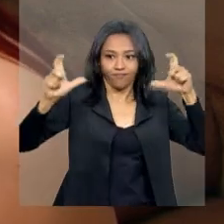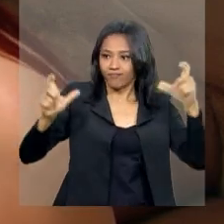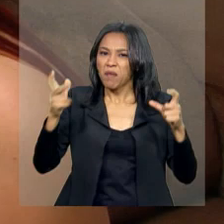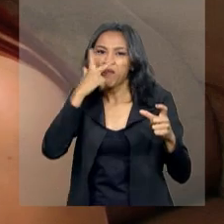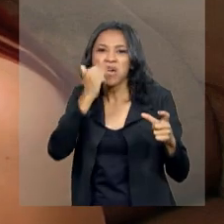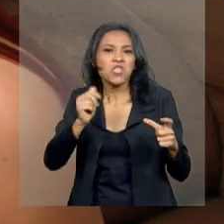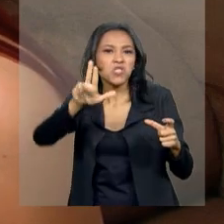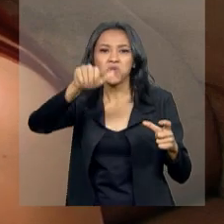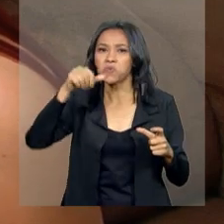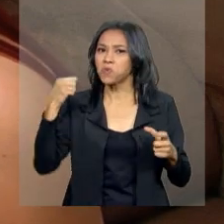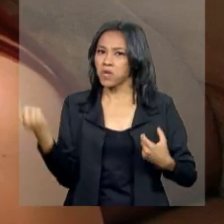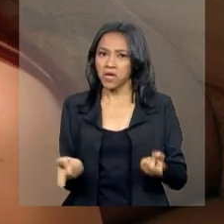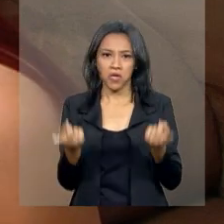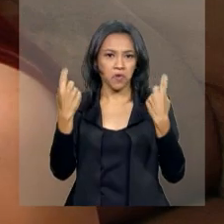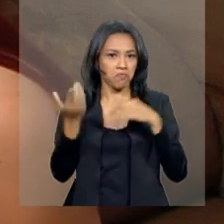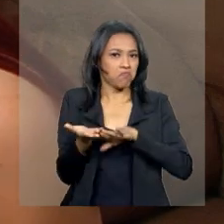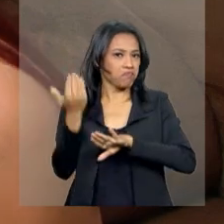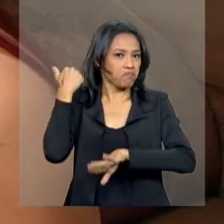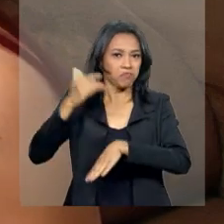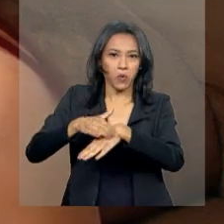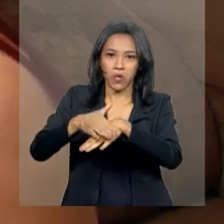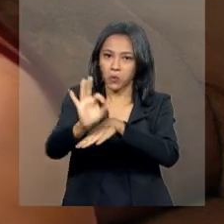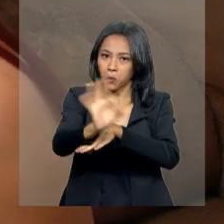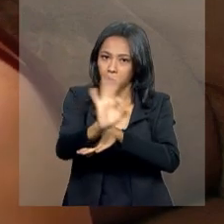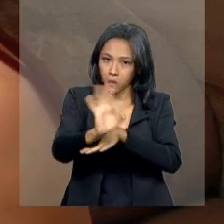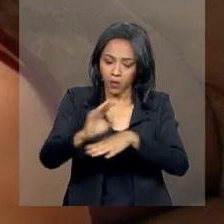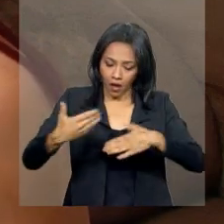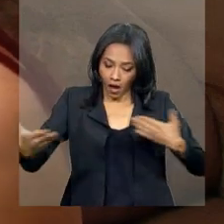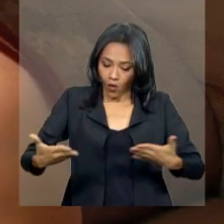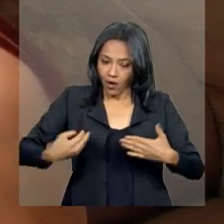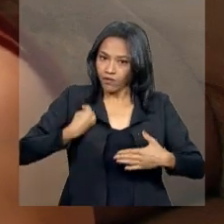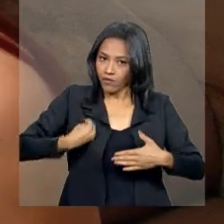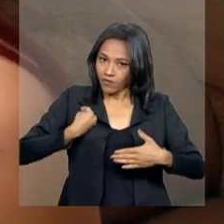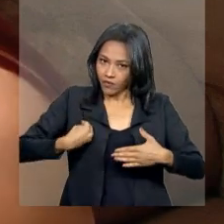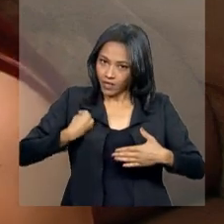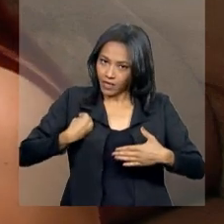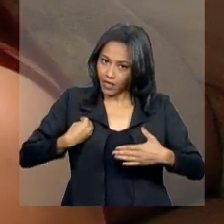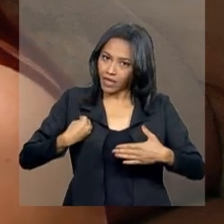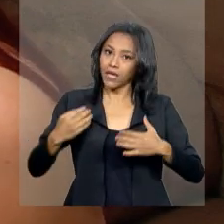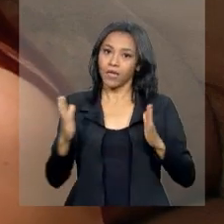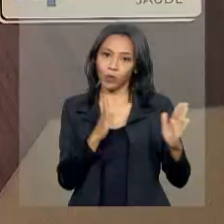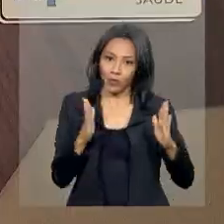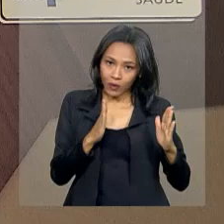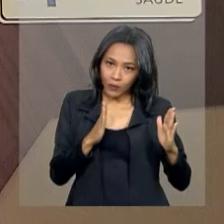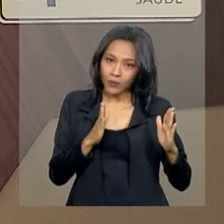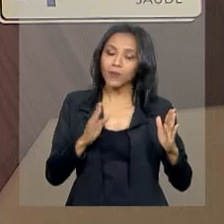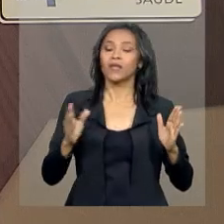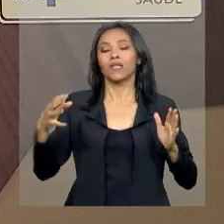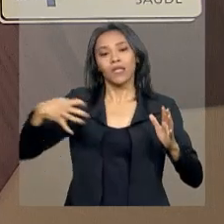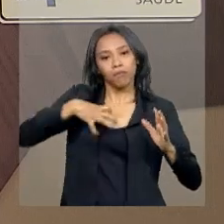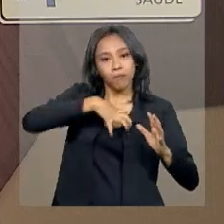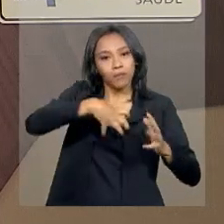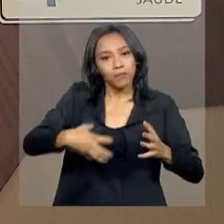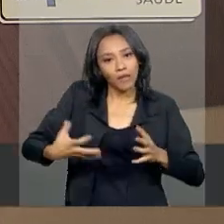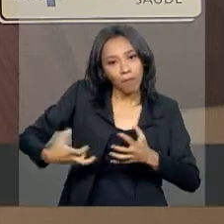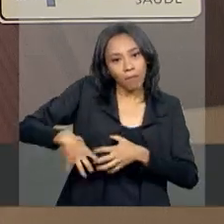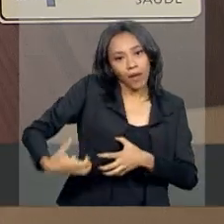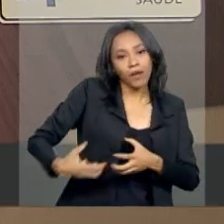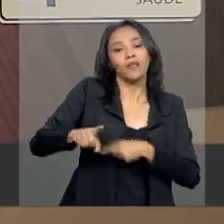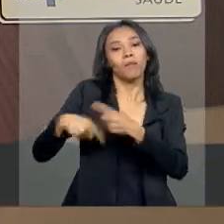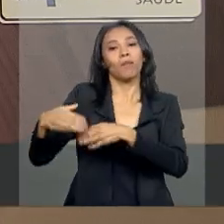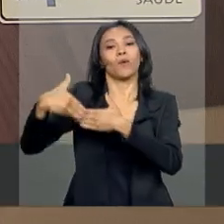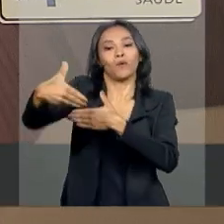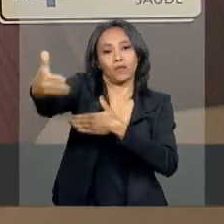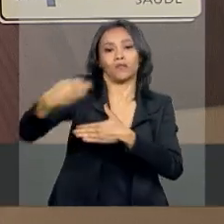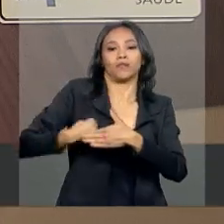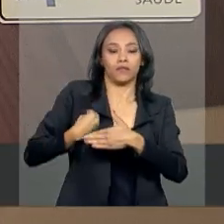tivesse adoecido na vida. É como eu disse, existe uma vida pré-transplante, uma pós-transplante. Segundo o Ministério da Saúde, o